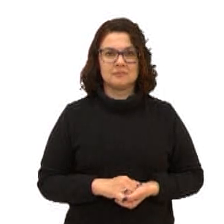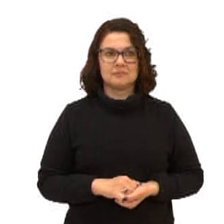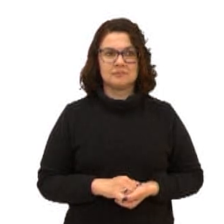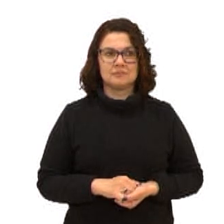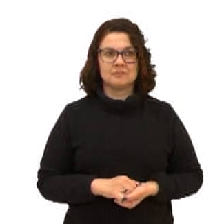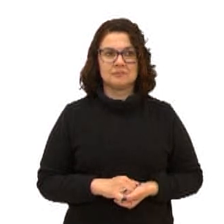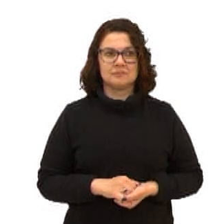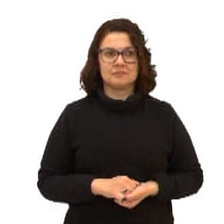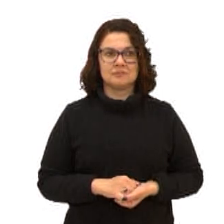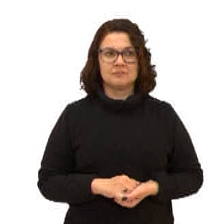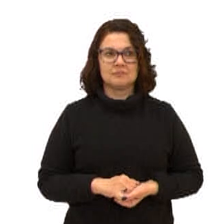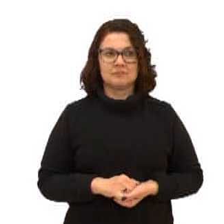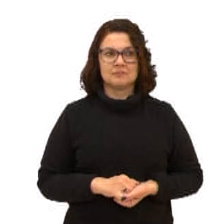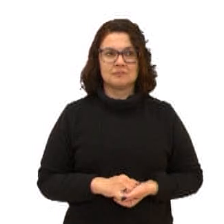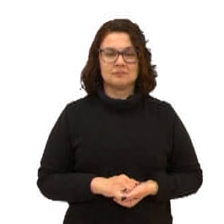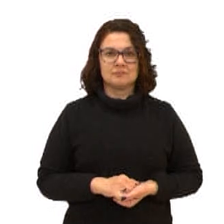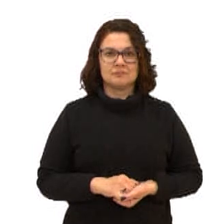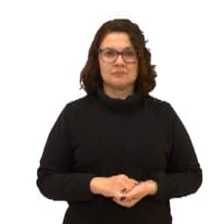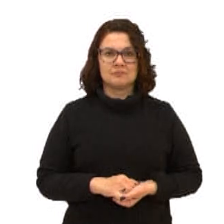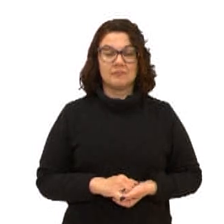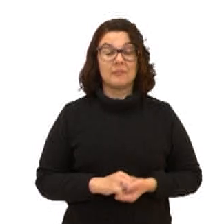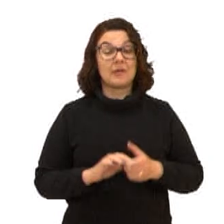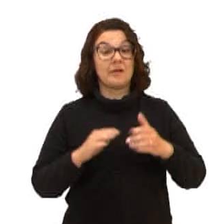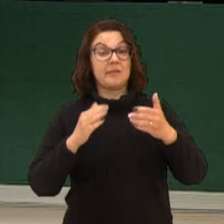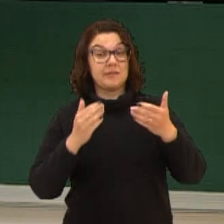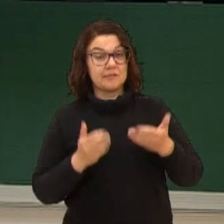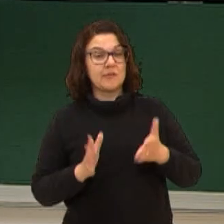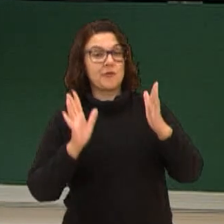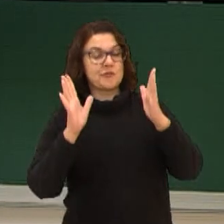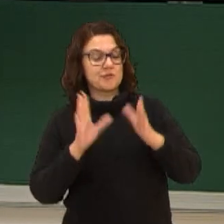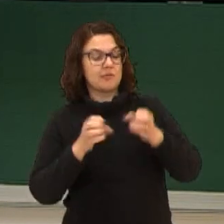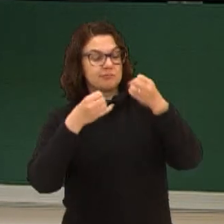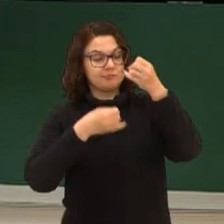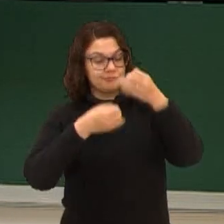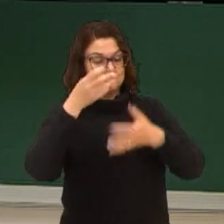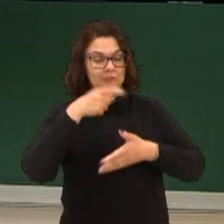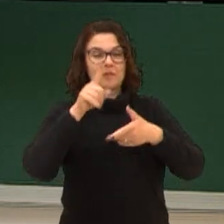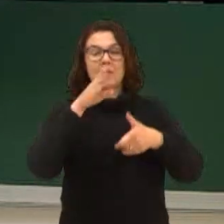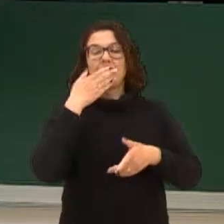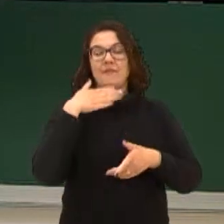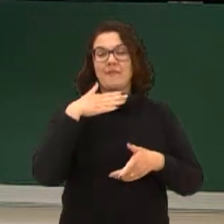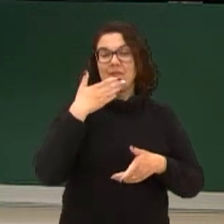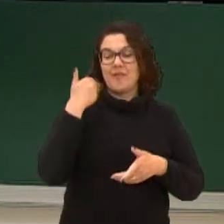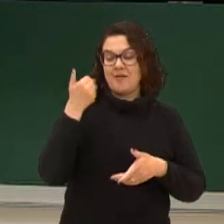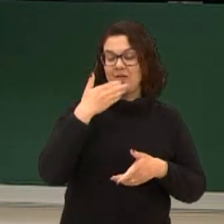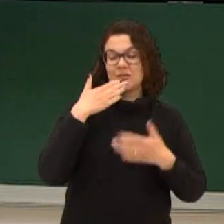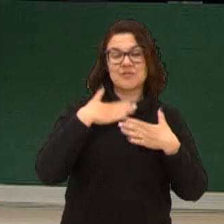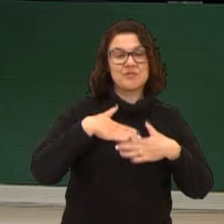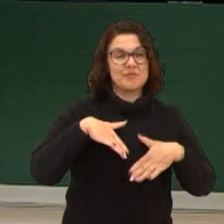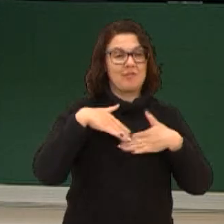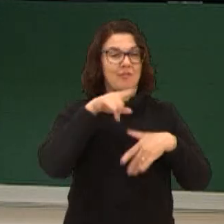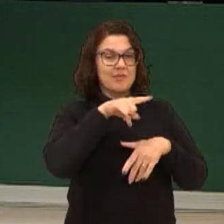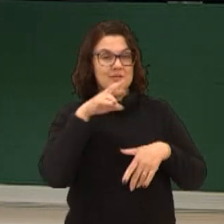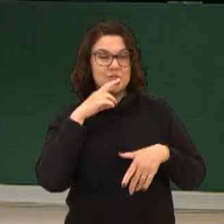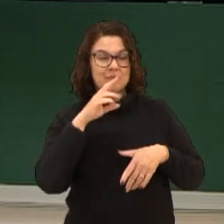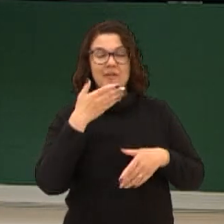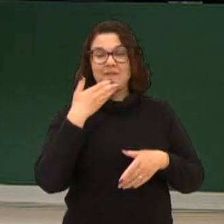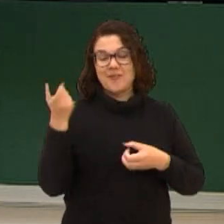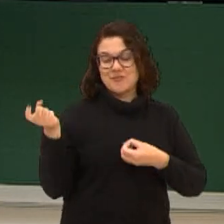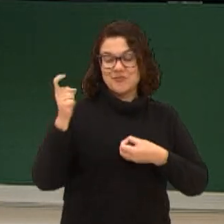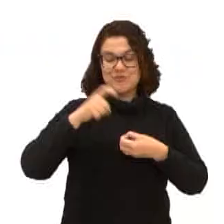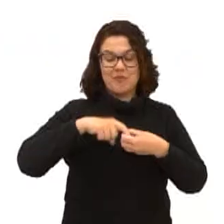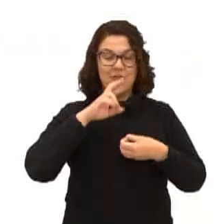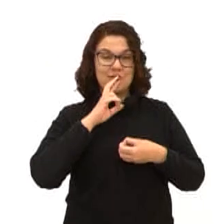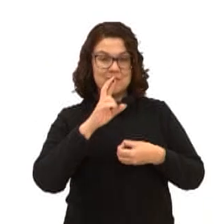que se dan. E por quê? Então, já fizemos os comentários, vai ser bem tranquilo para responder. Já voltamos para conferir